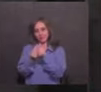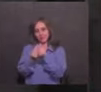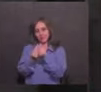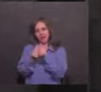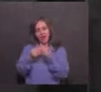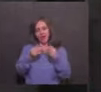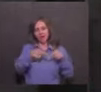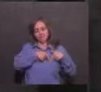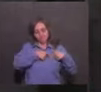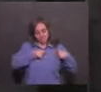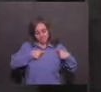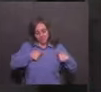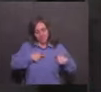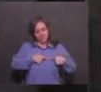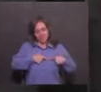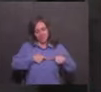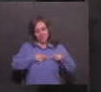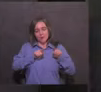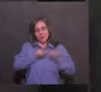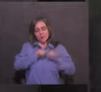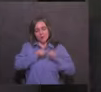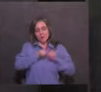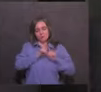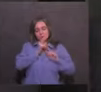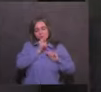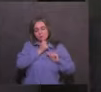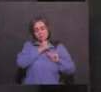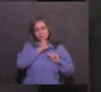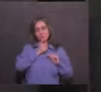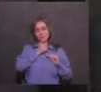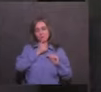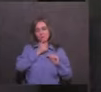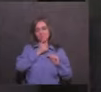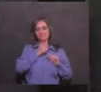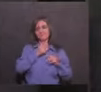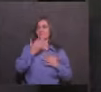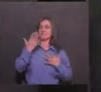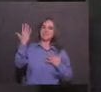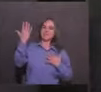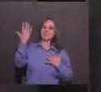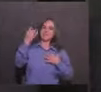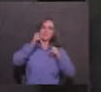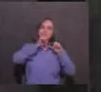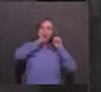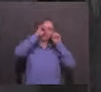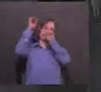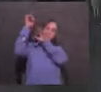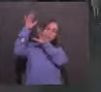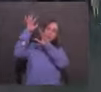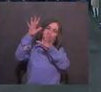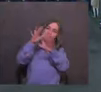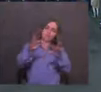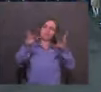coração cercado de espinhos, está toda a sua humanidade, sempre iluminada pela luz da esperança